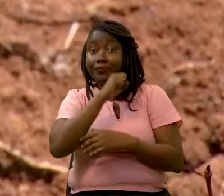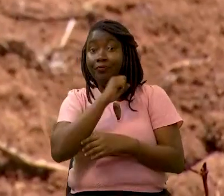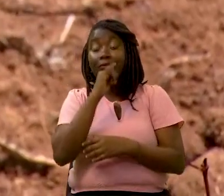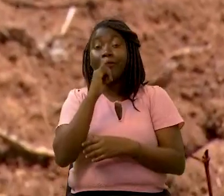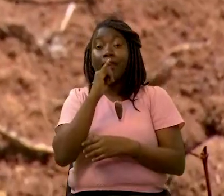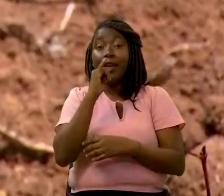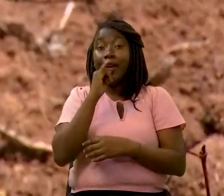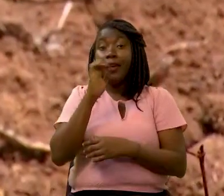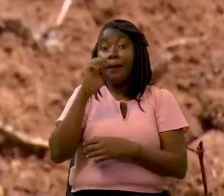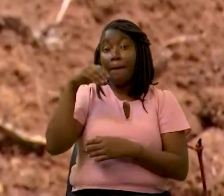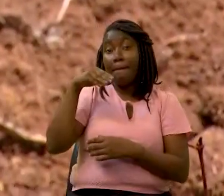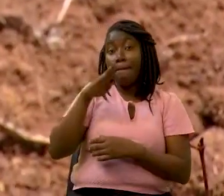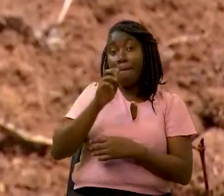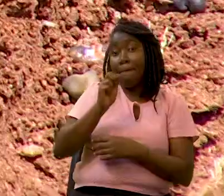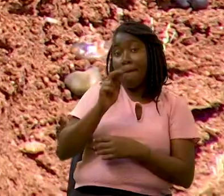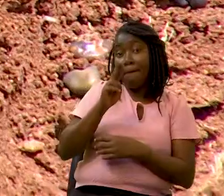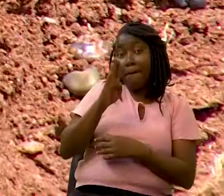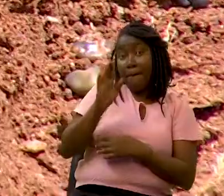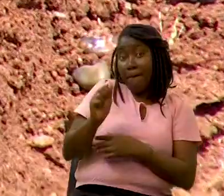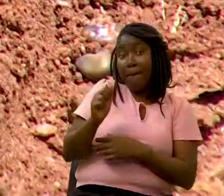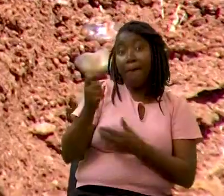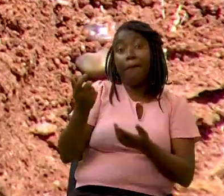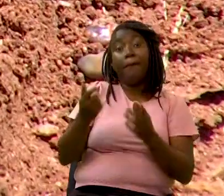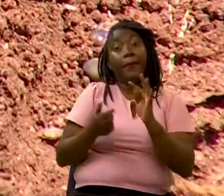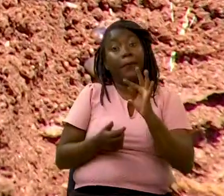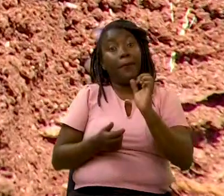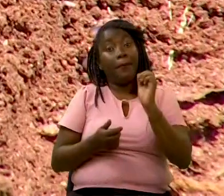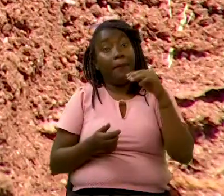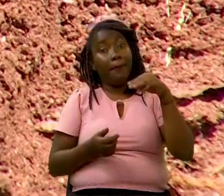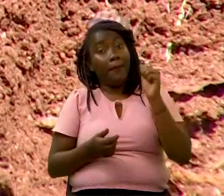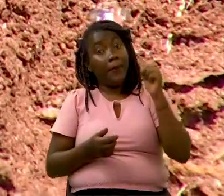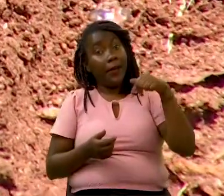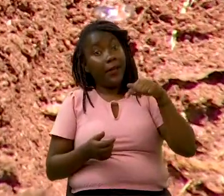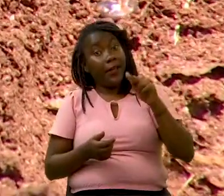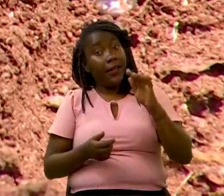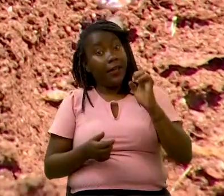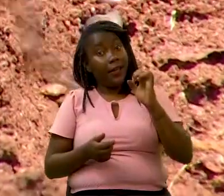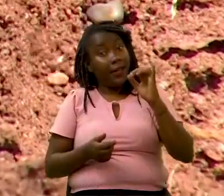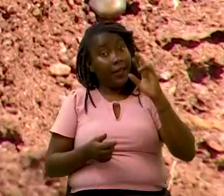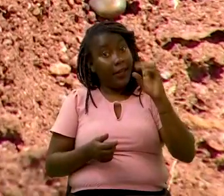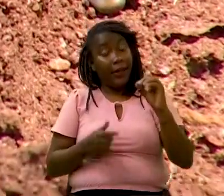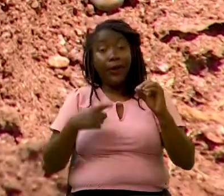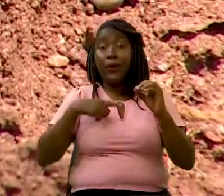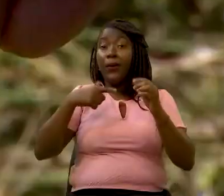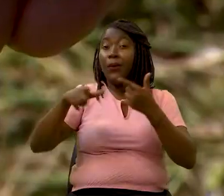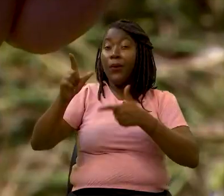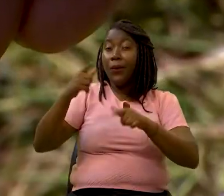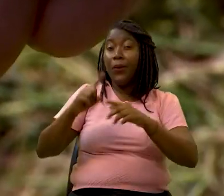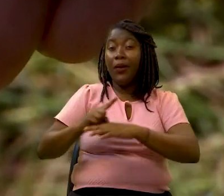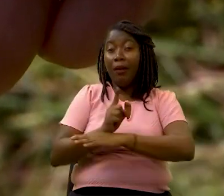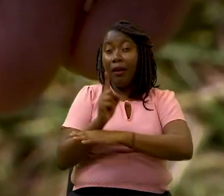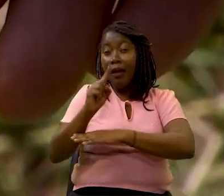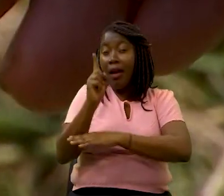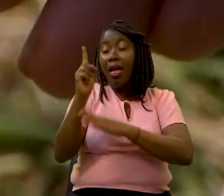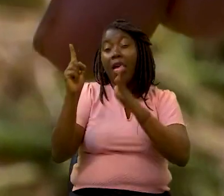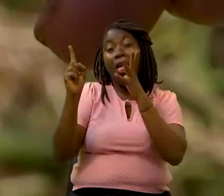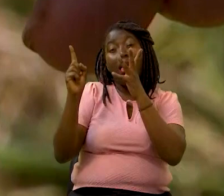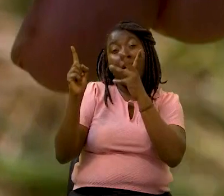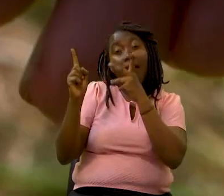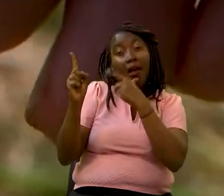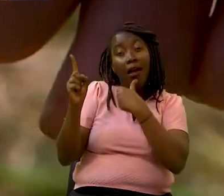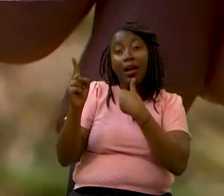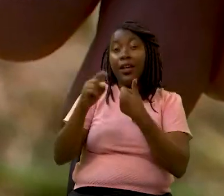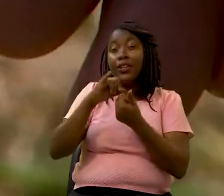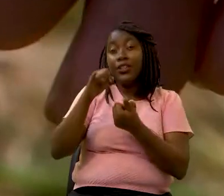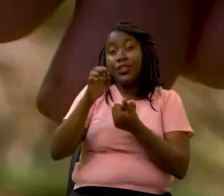por exemplo, a embaúba, o tamanqueiro, e tem aquelas espécies que o crescimento mais lento, mais devagar,